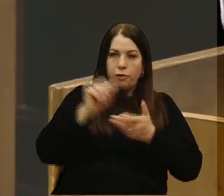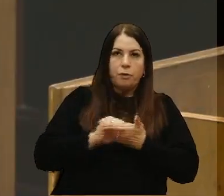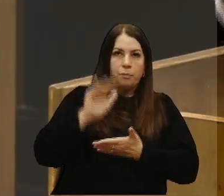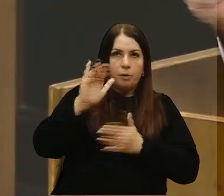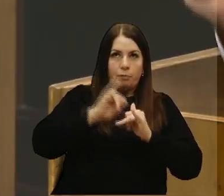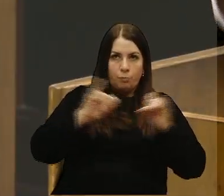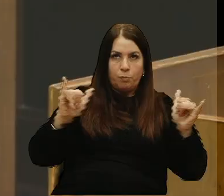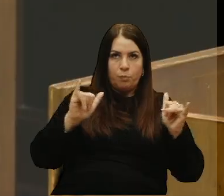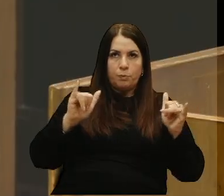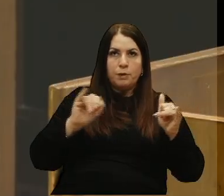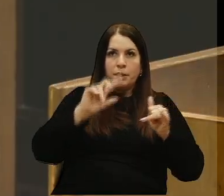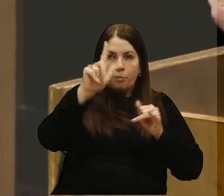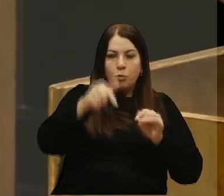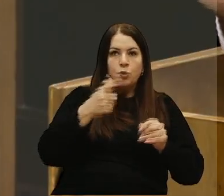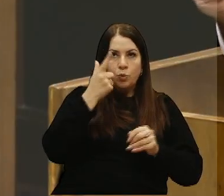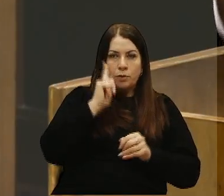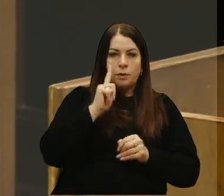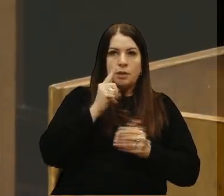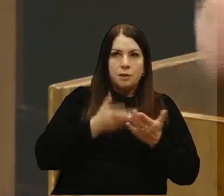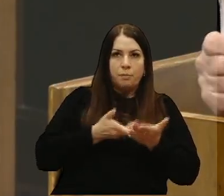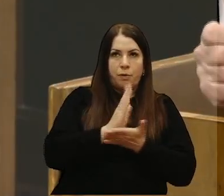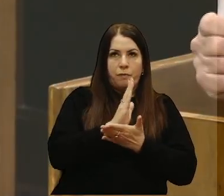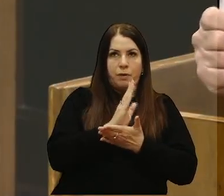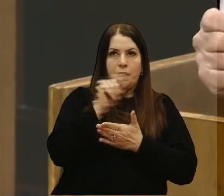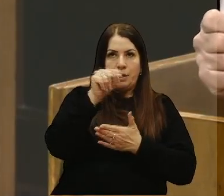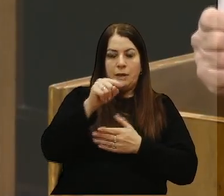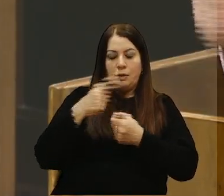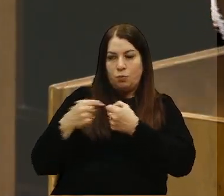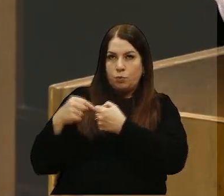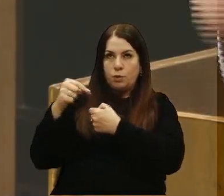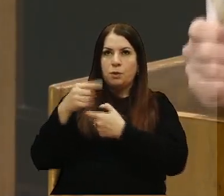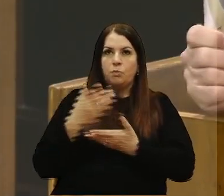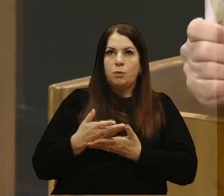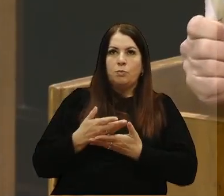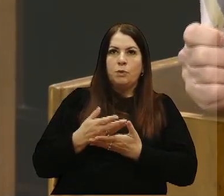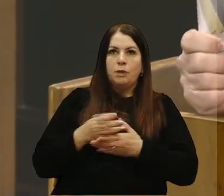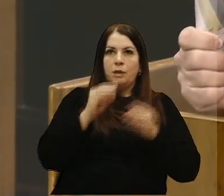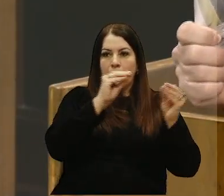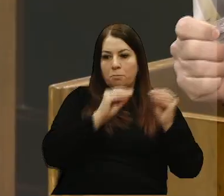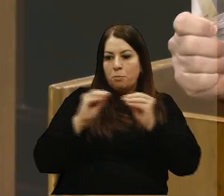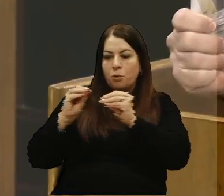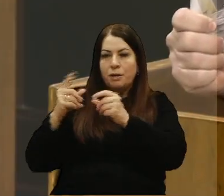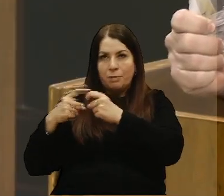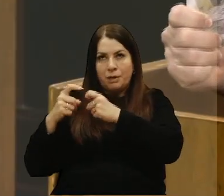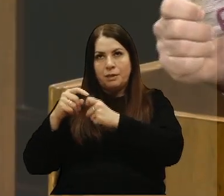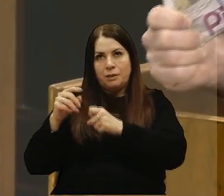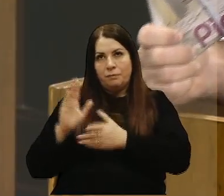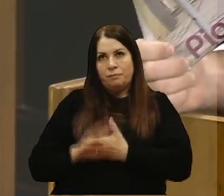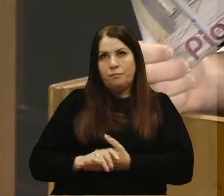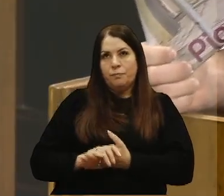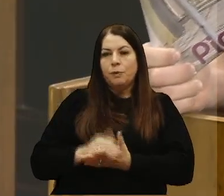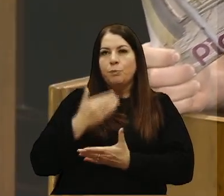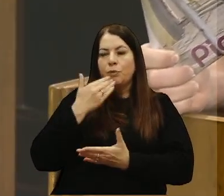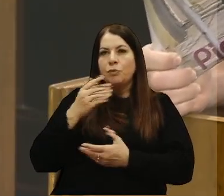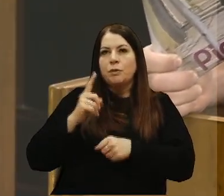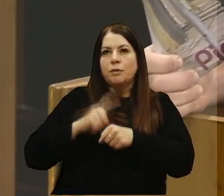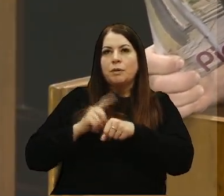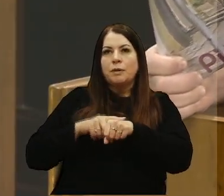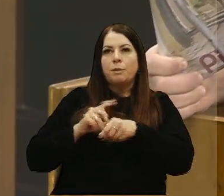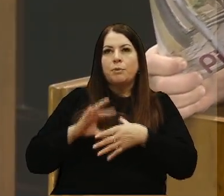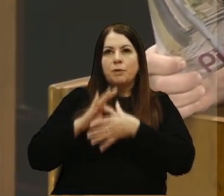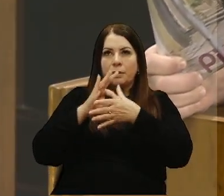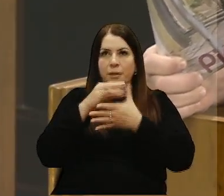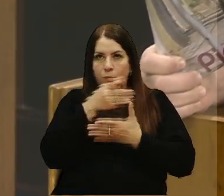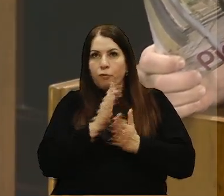divulgando após nós conseguirmos aprovar aqui no município de Caxias do Sul a internação compulsória. Vou pedir um tempo de liderança, meu